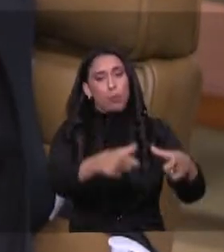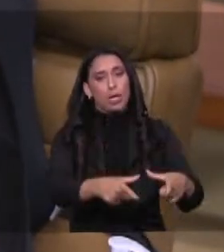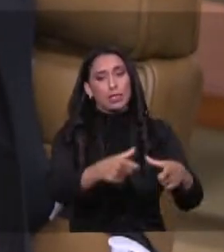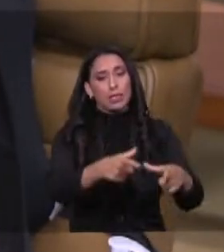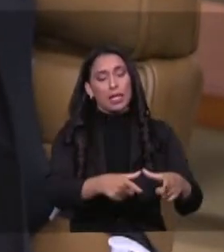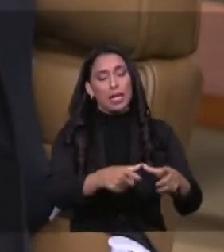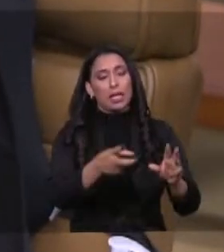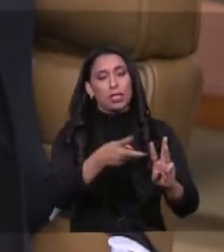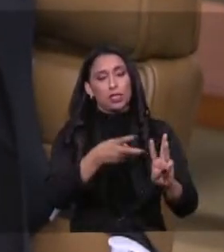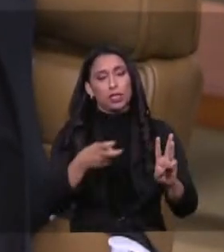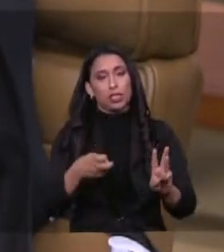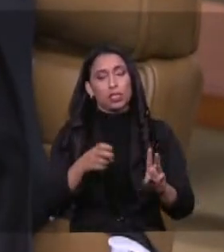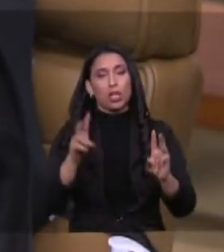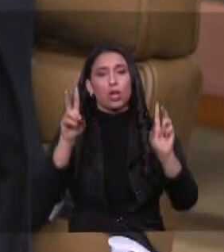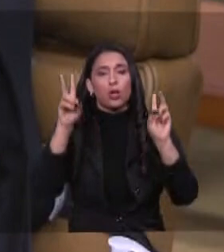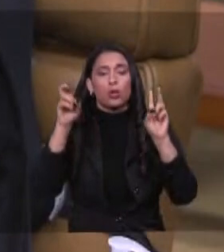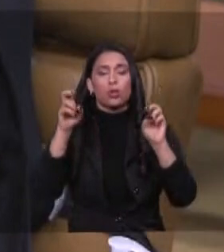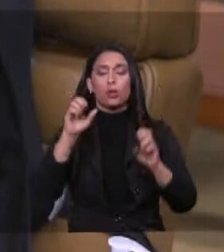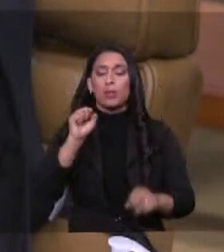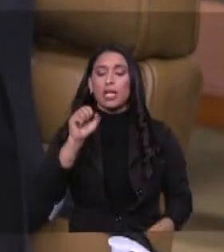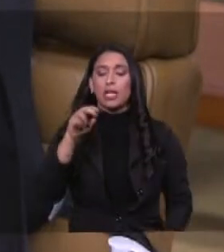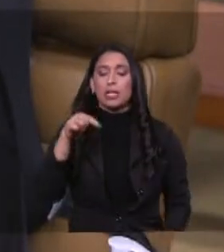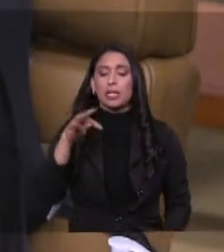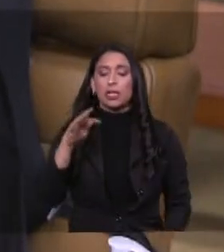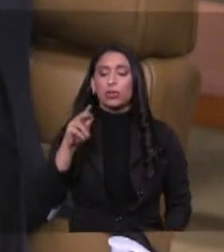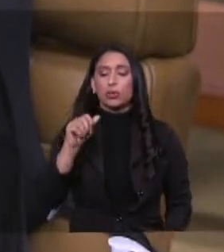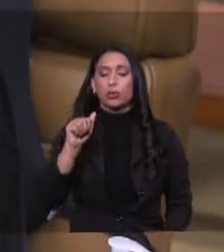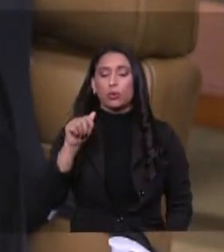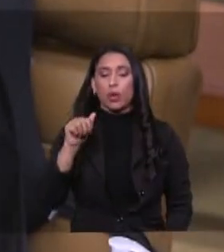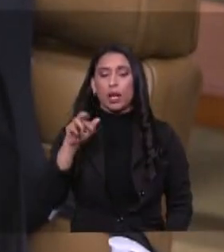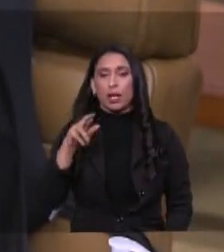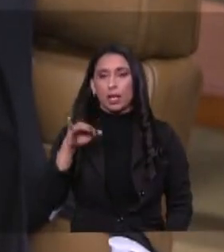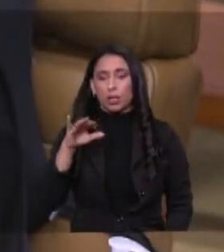nome Santuário dos Sagrados Pajés.